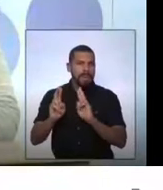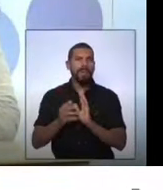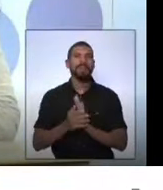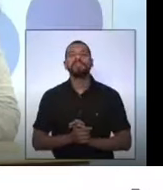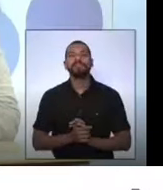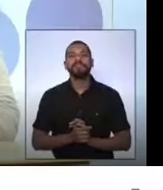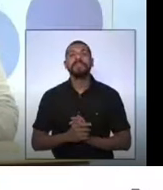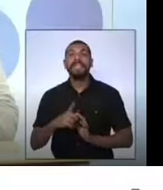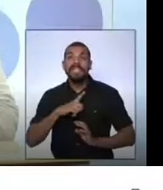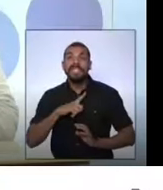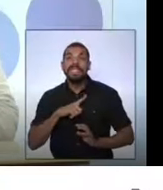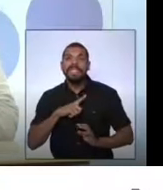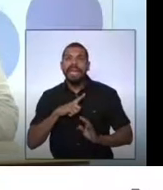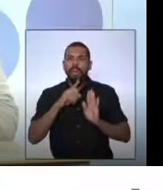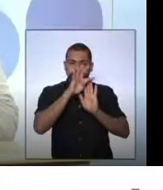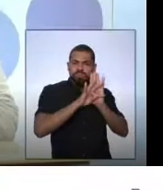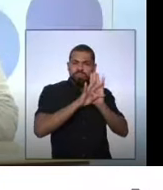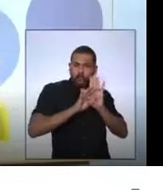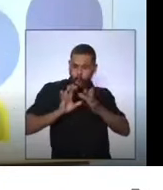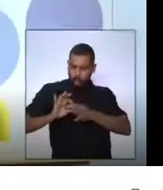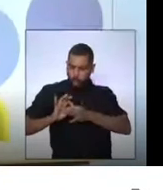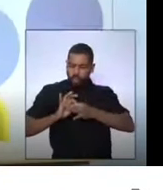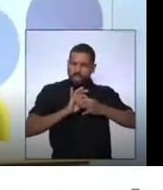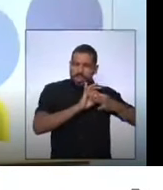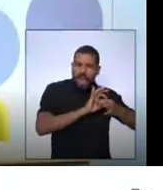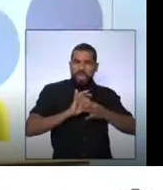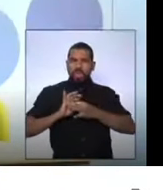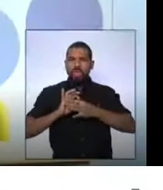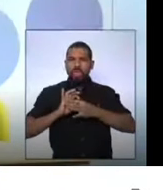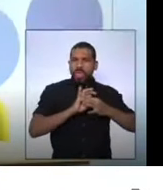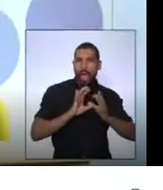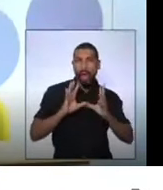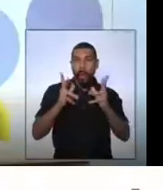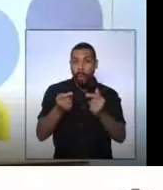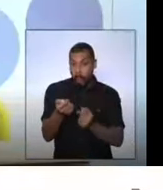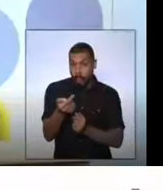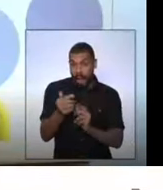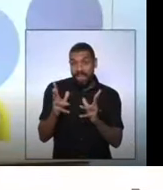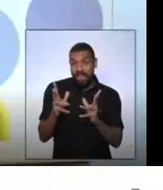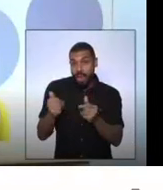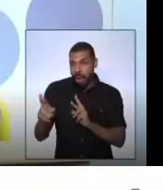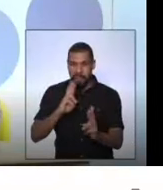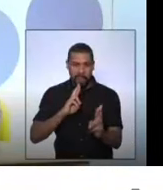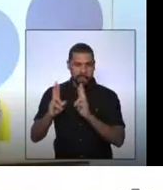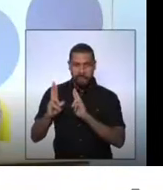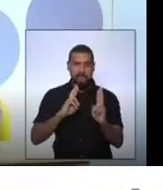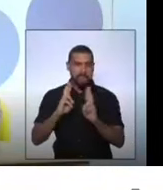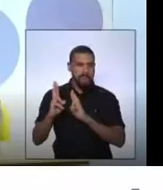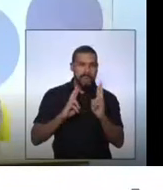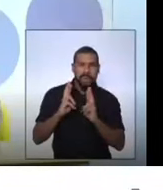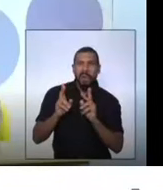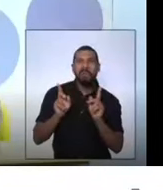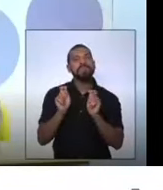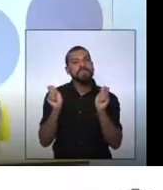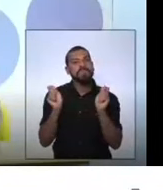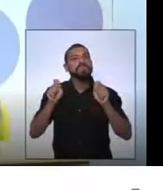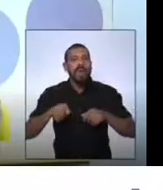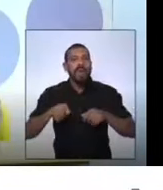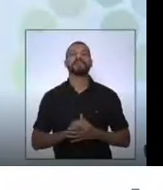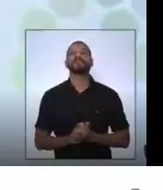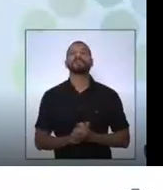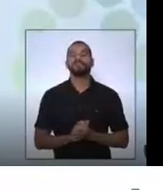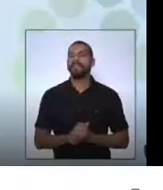existe uma intertextualidade, professor. Todos, a maioria que está saindo aqui, todos estão colocando sobre intertextualidade. Intertextualidade,